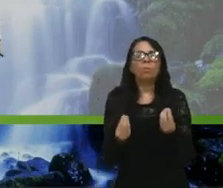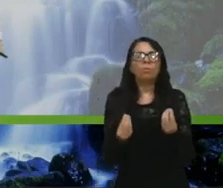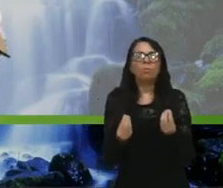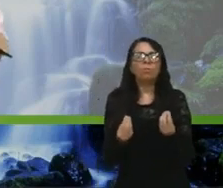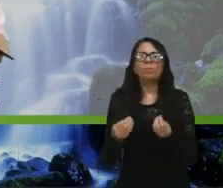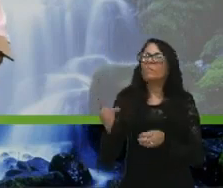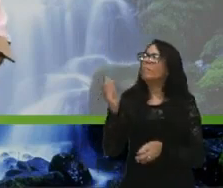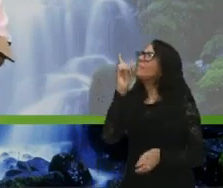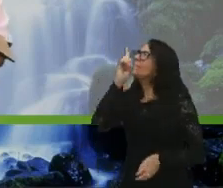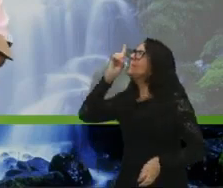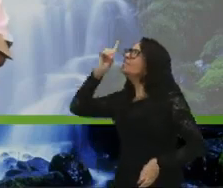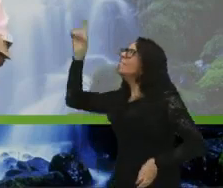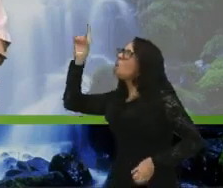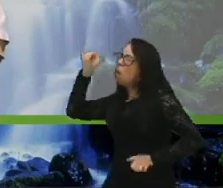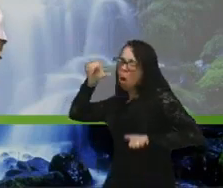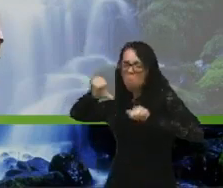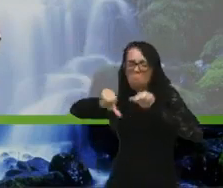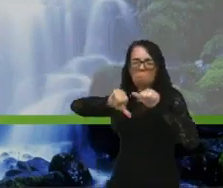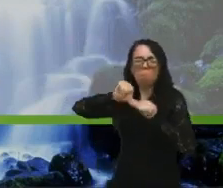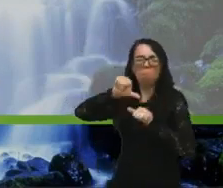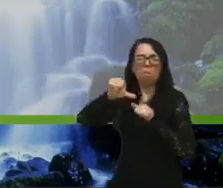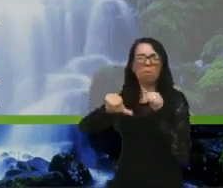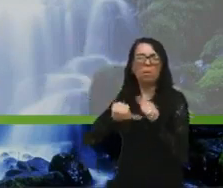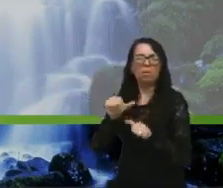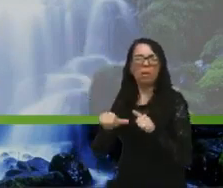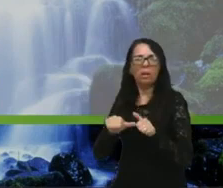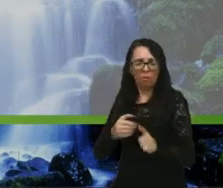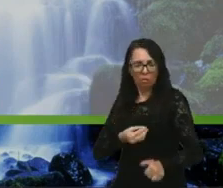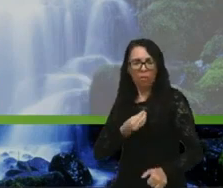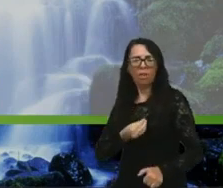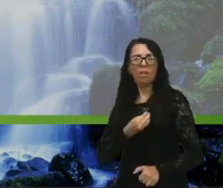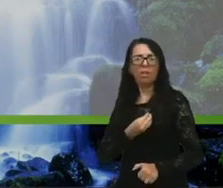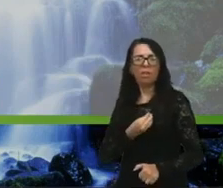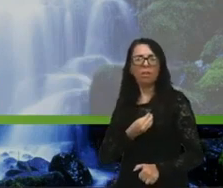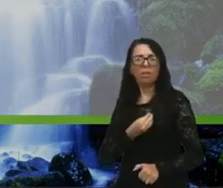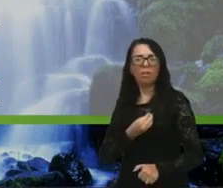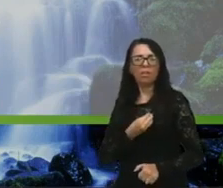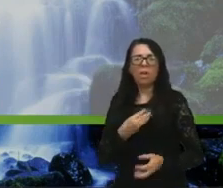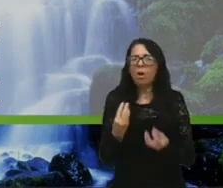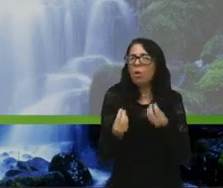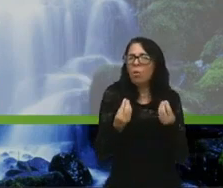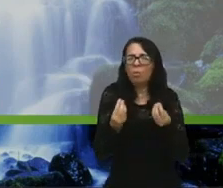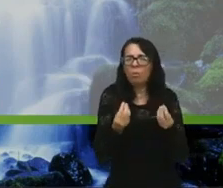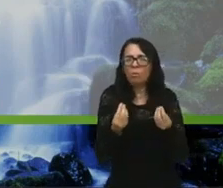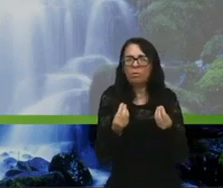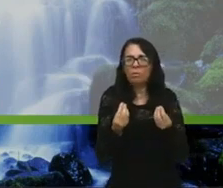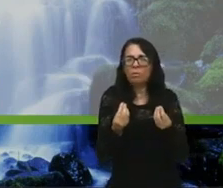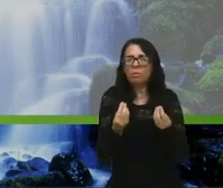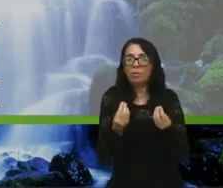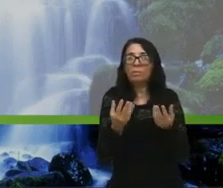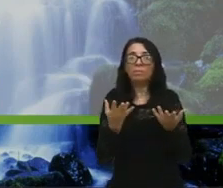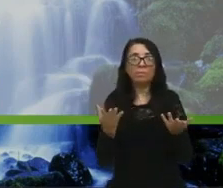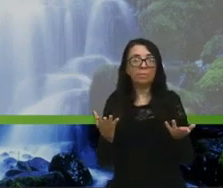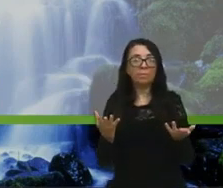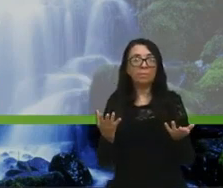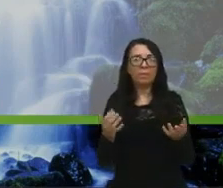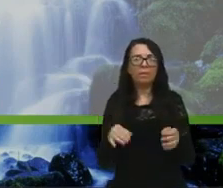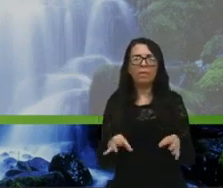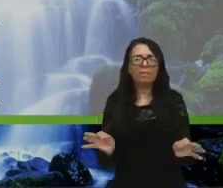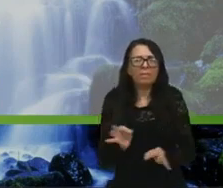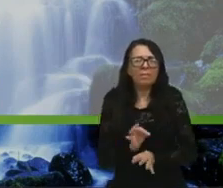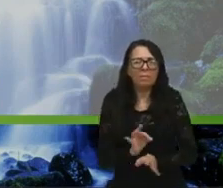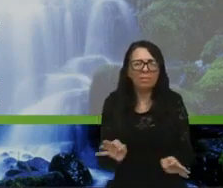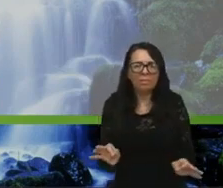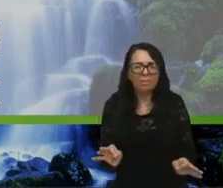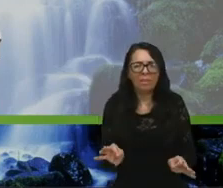Desenvolvemos o fruto do Espírito, amor, longanimidade, paz, alegria,